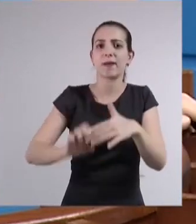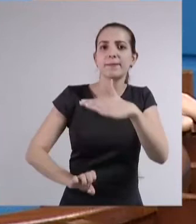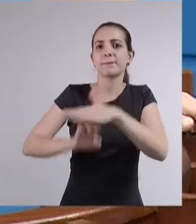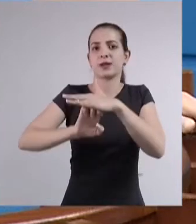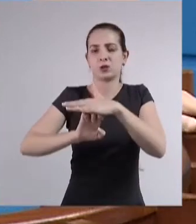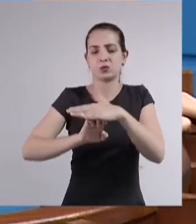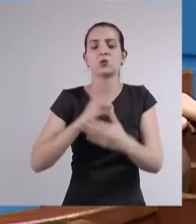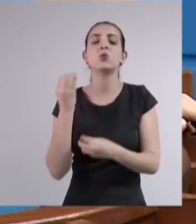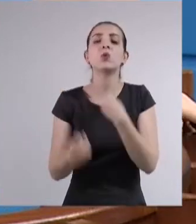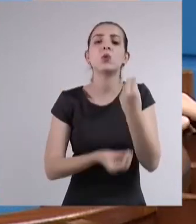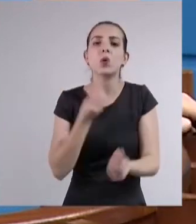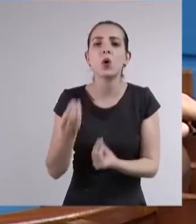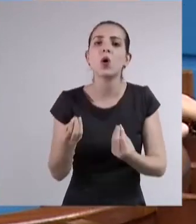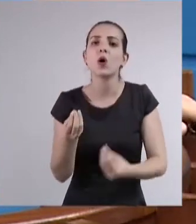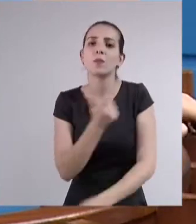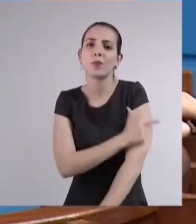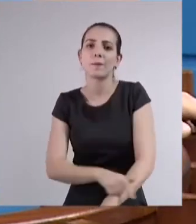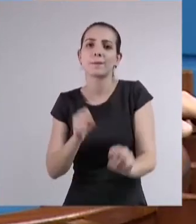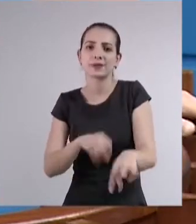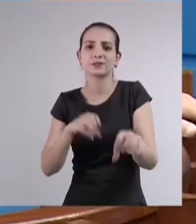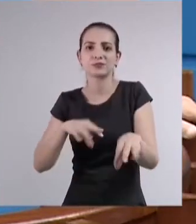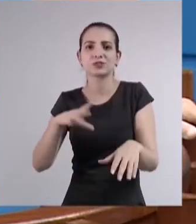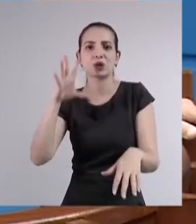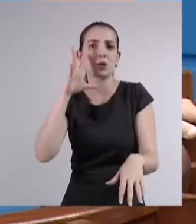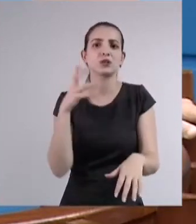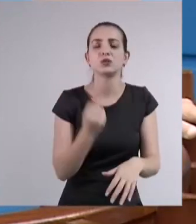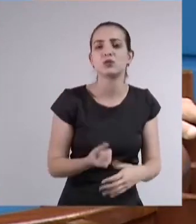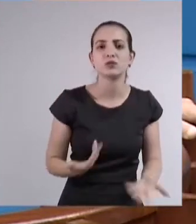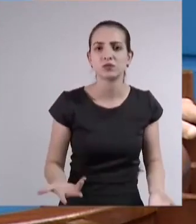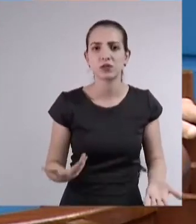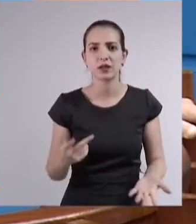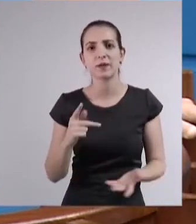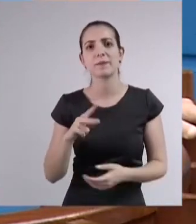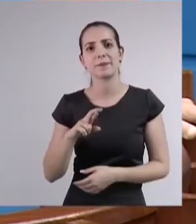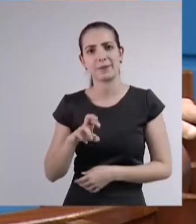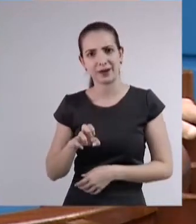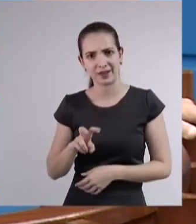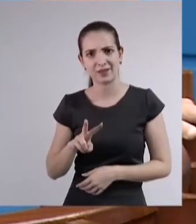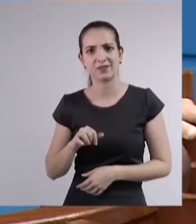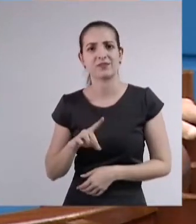Como é que vai resolver o problema da educação? Como é que vai ser o problema da previdência?